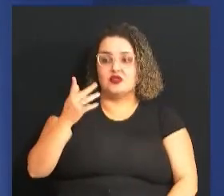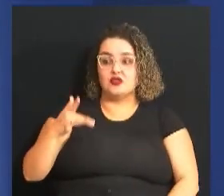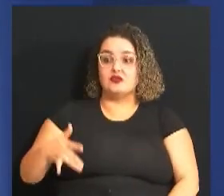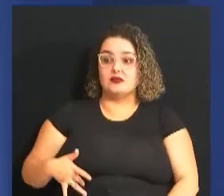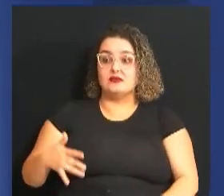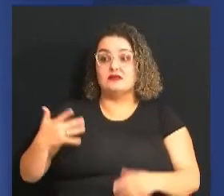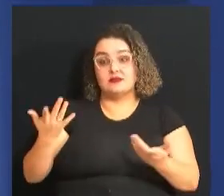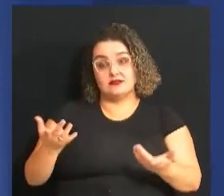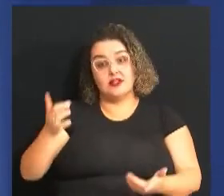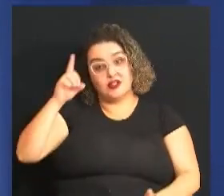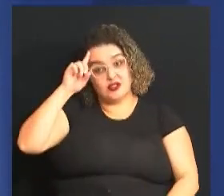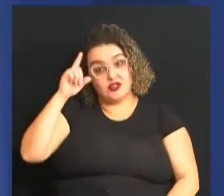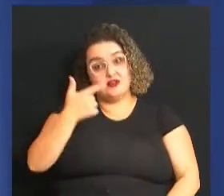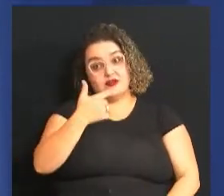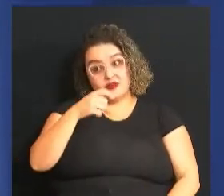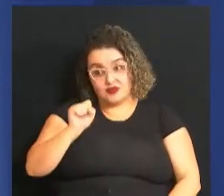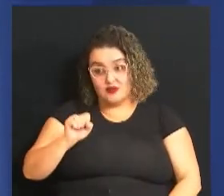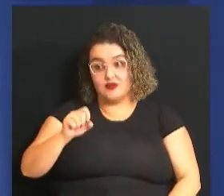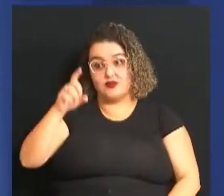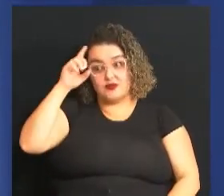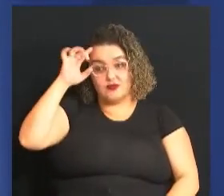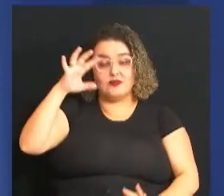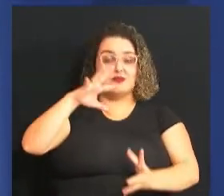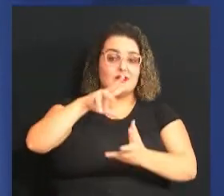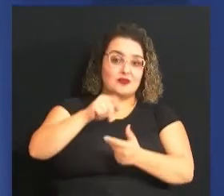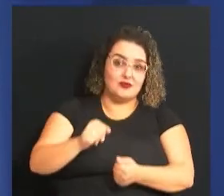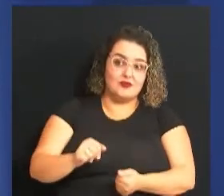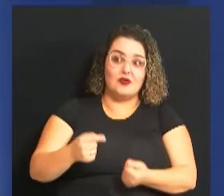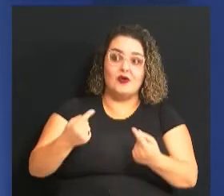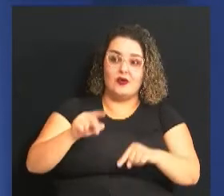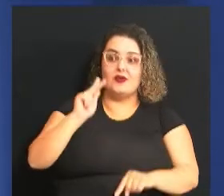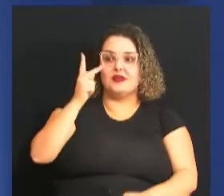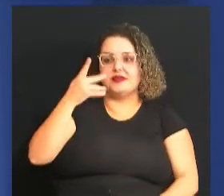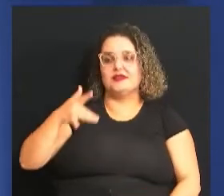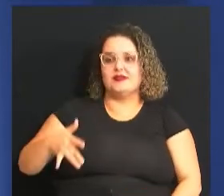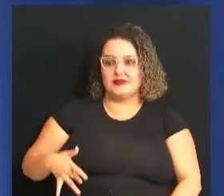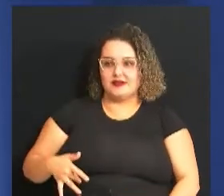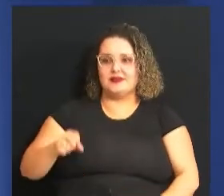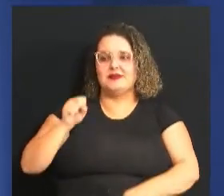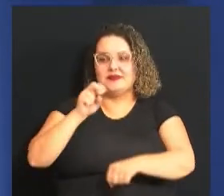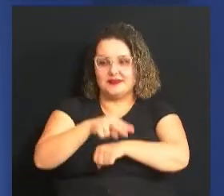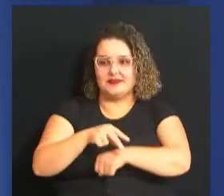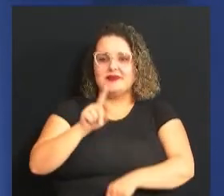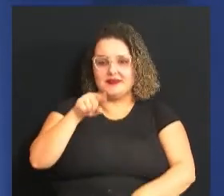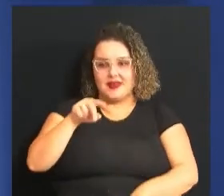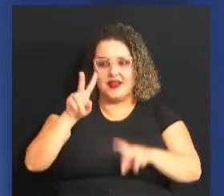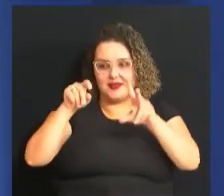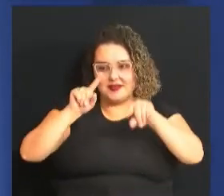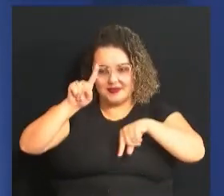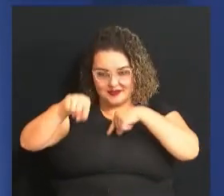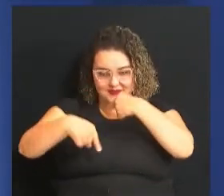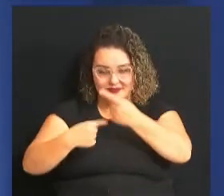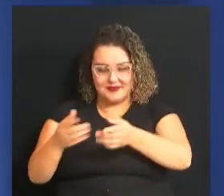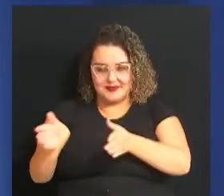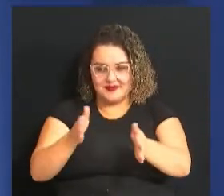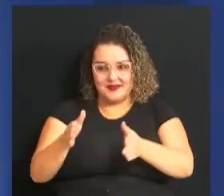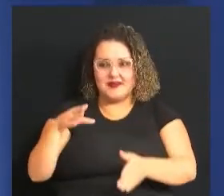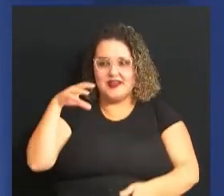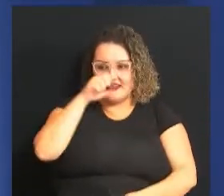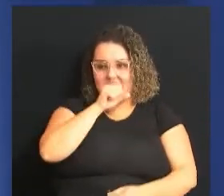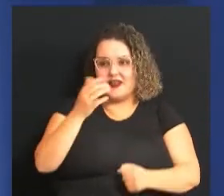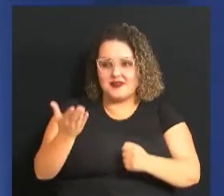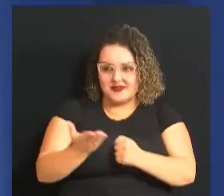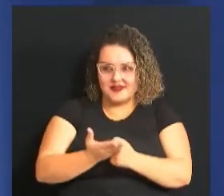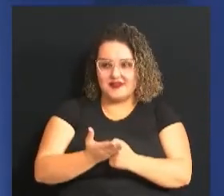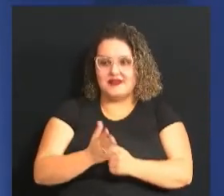dia 28 é o Dia Mundial do Combate às Hepatites Virais. E esse é o tema do nosso próximo bloco. Rápido intervalo,